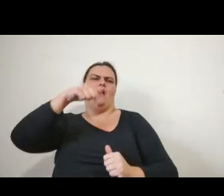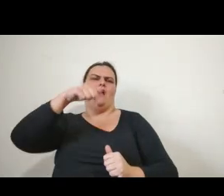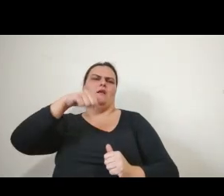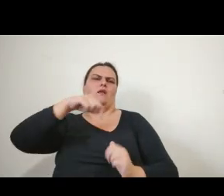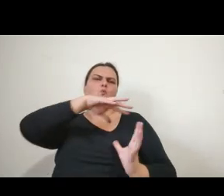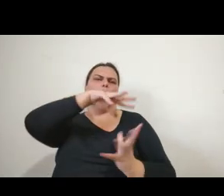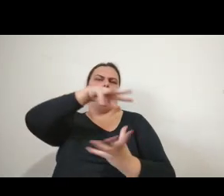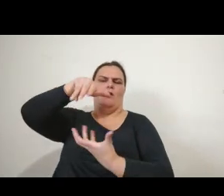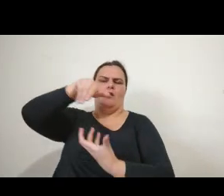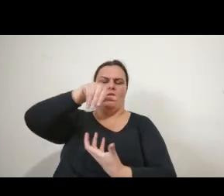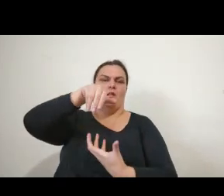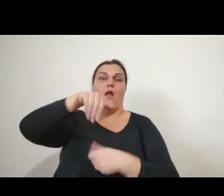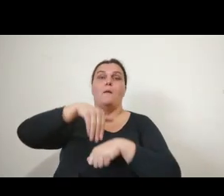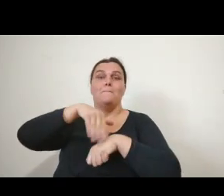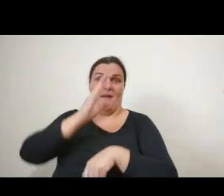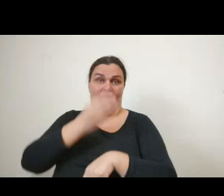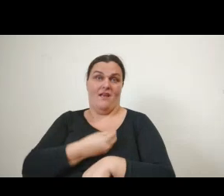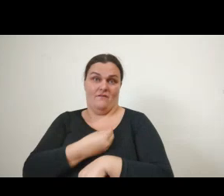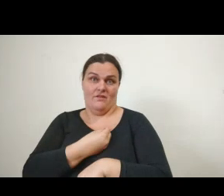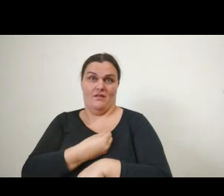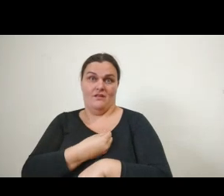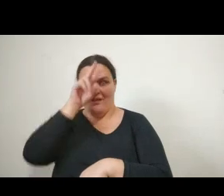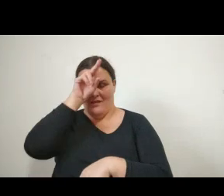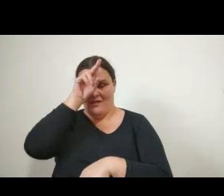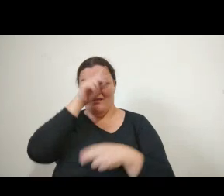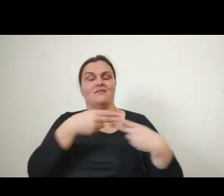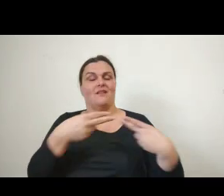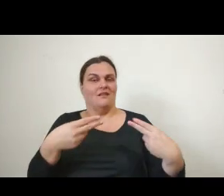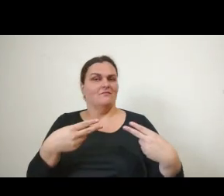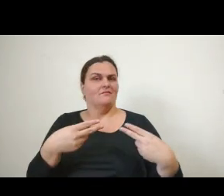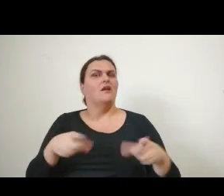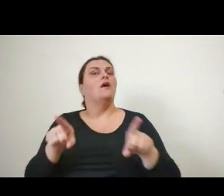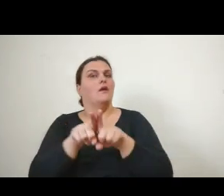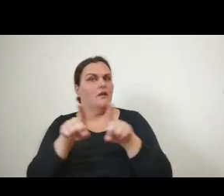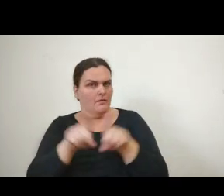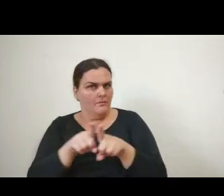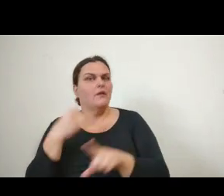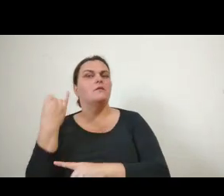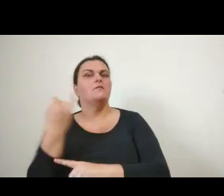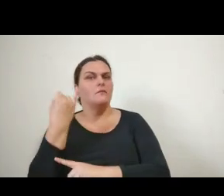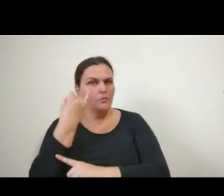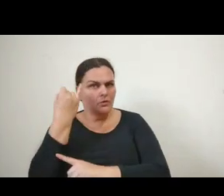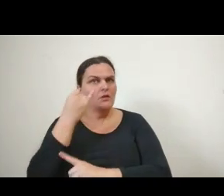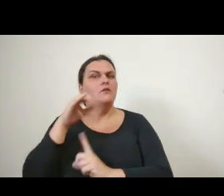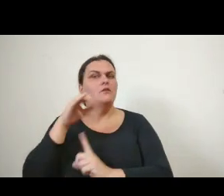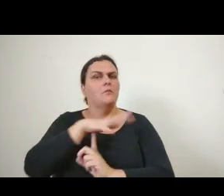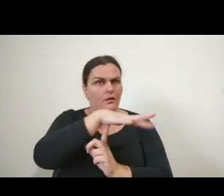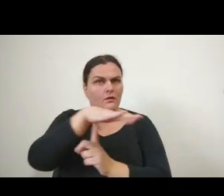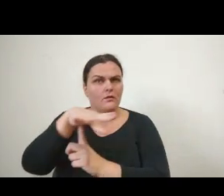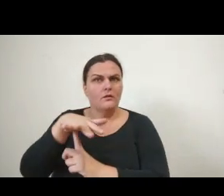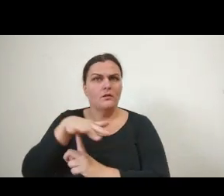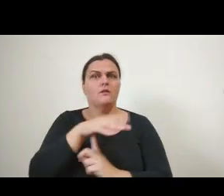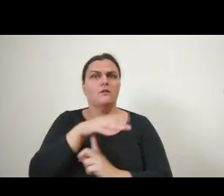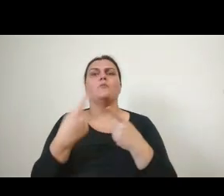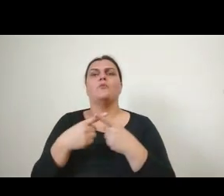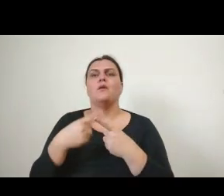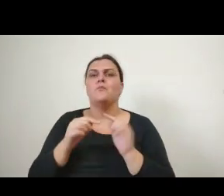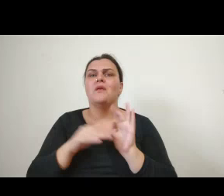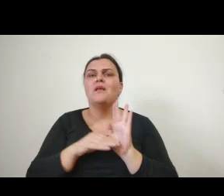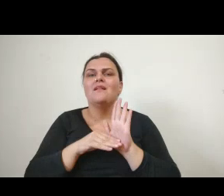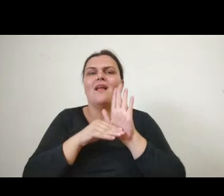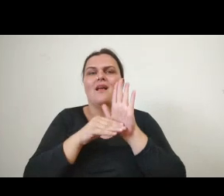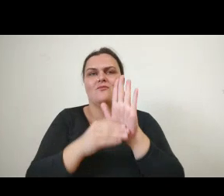para o equilíbrio dos ecossistemas, até por participarem de processos ecológicos essenciais, né, para esse equilíbrio dos ecossistemas, né,